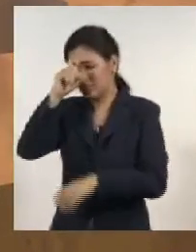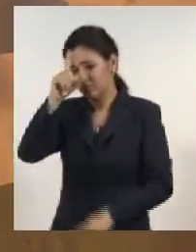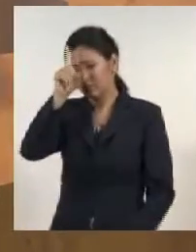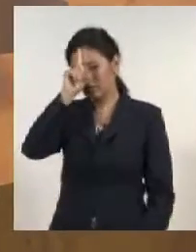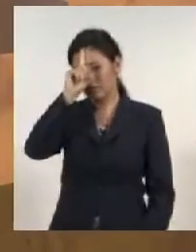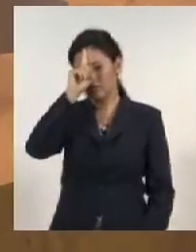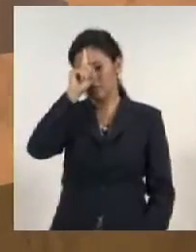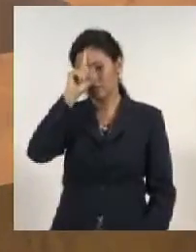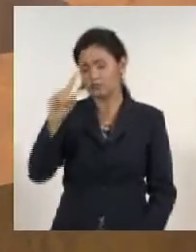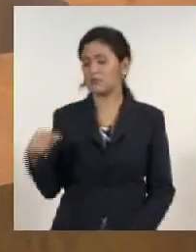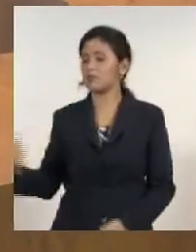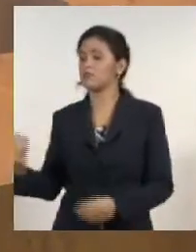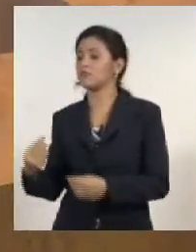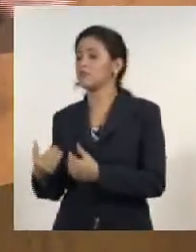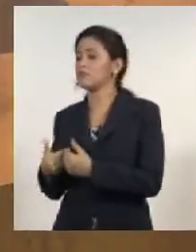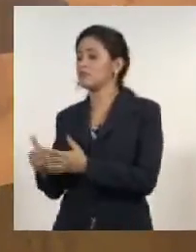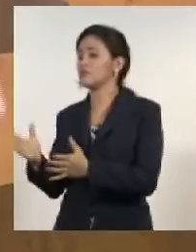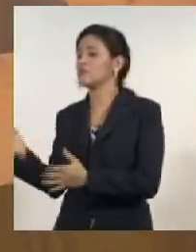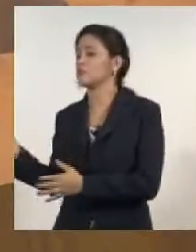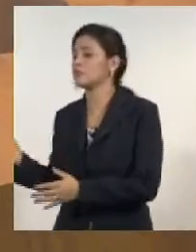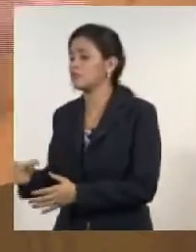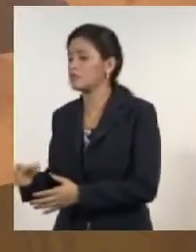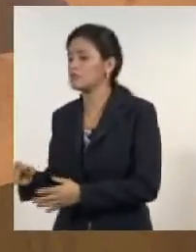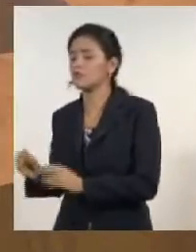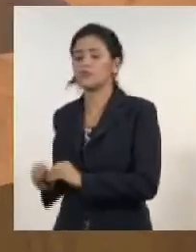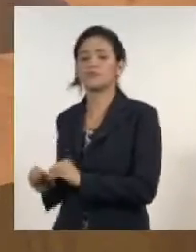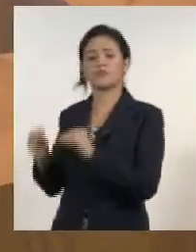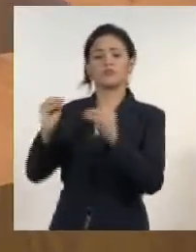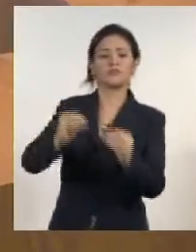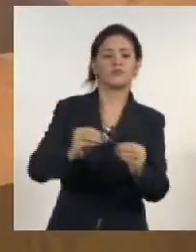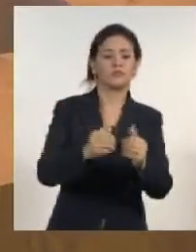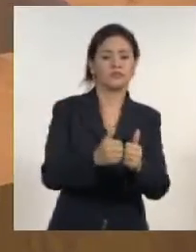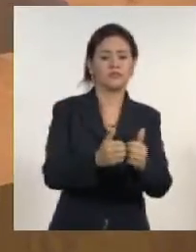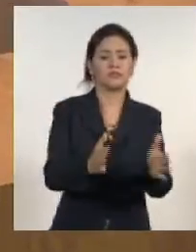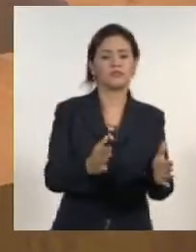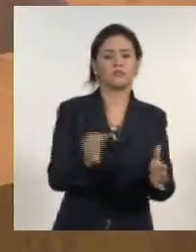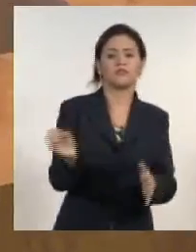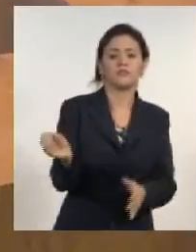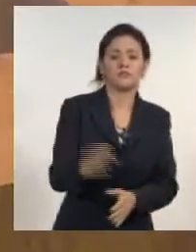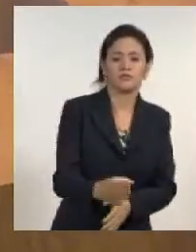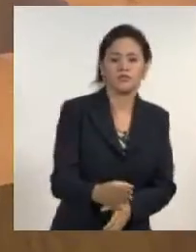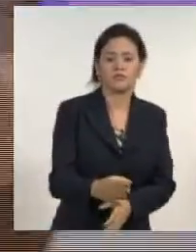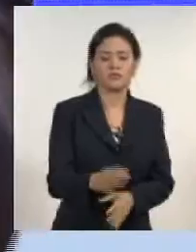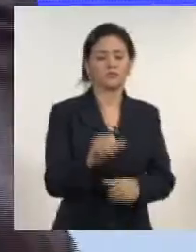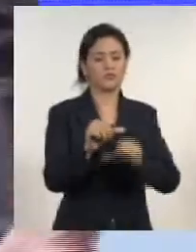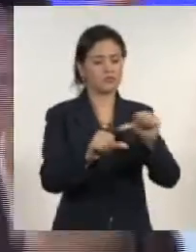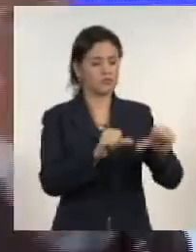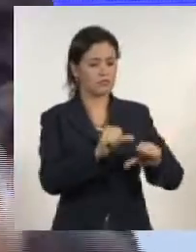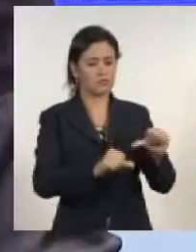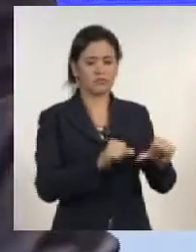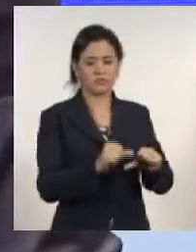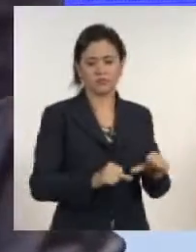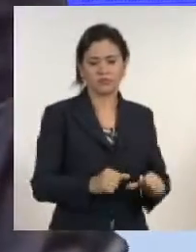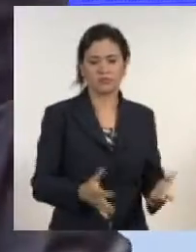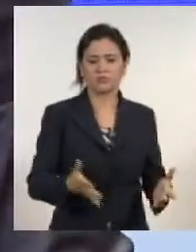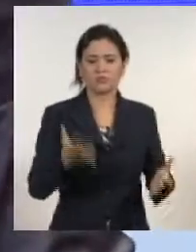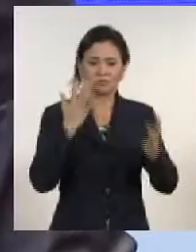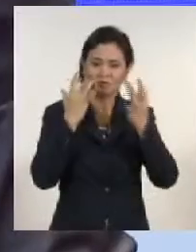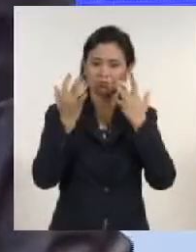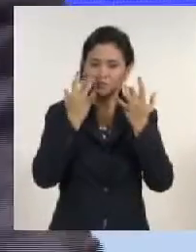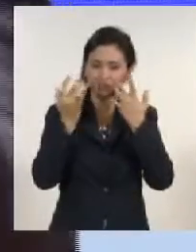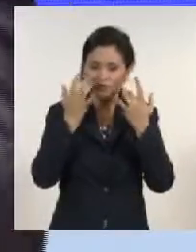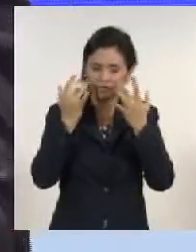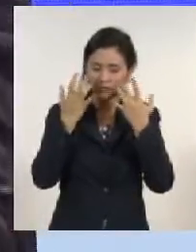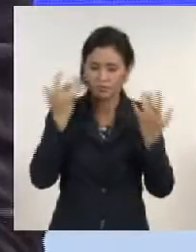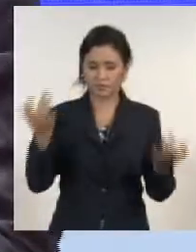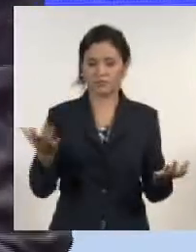ir lá do lado e dizer que inaugurou outro hospital. E depois fechou de novo a porta e levou para outro hospital para fazer outro teatro.